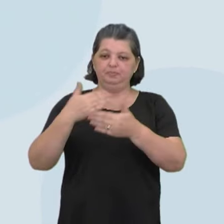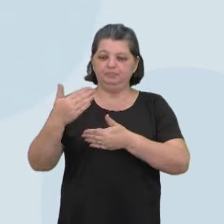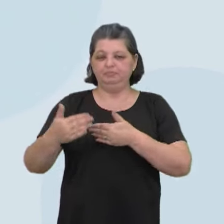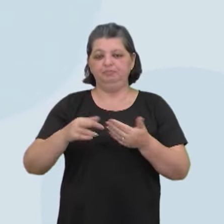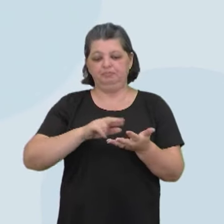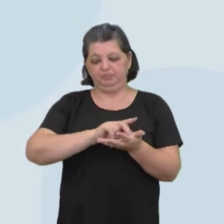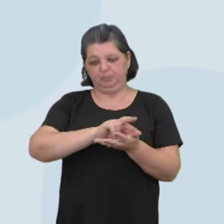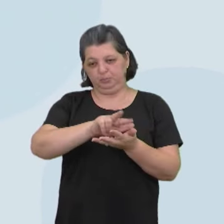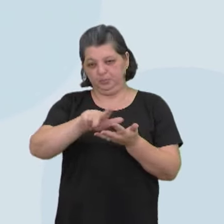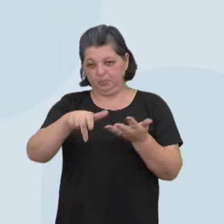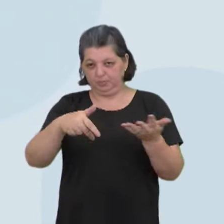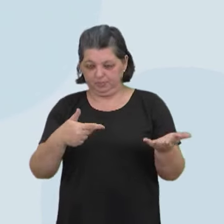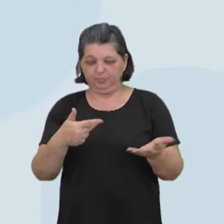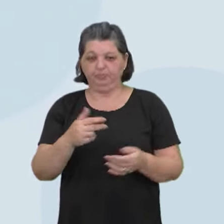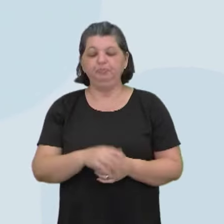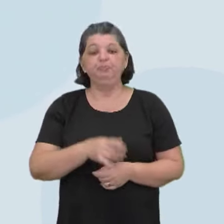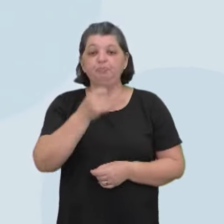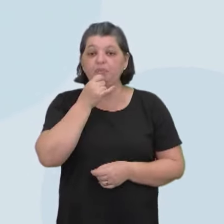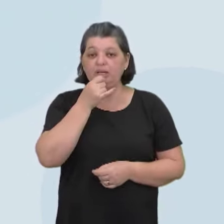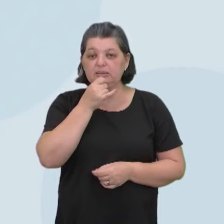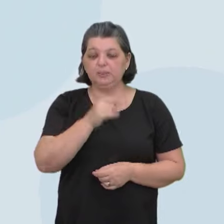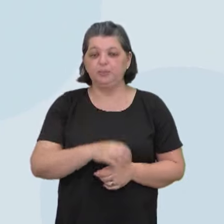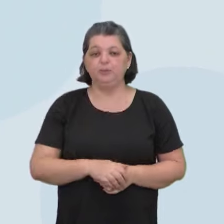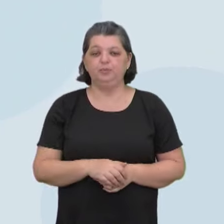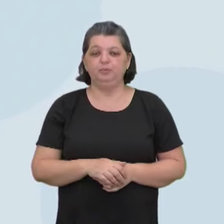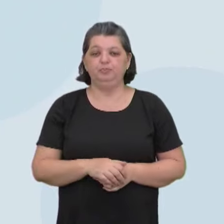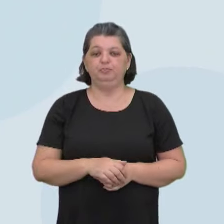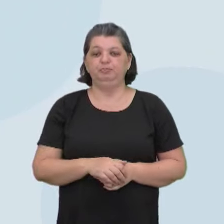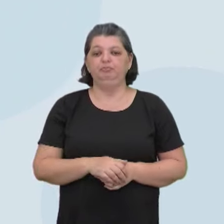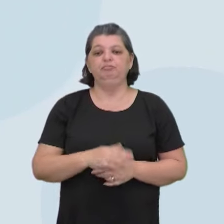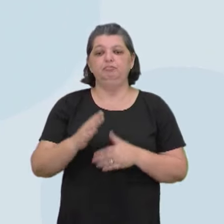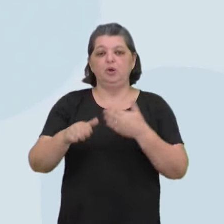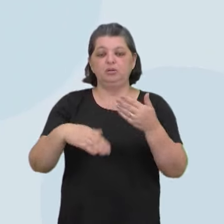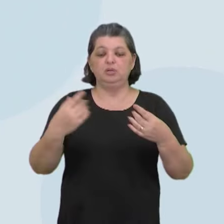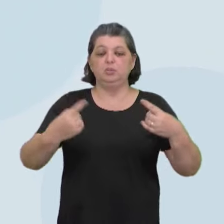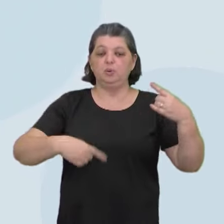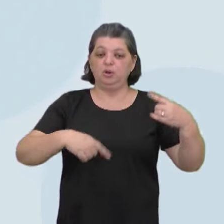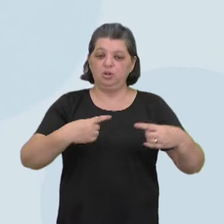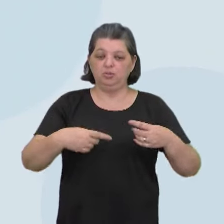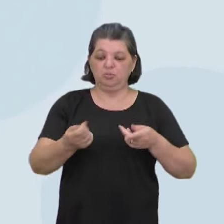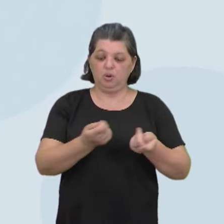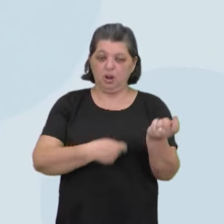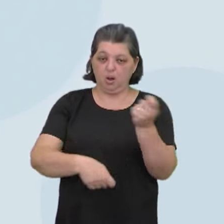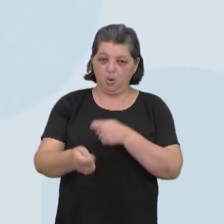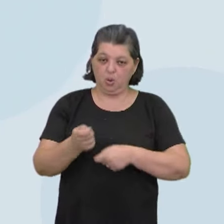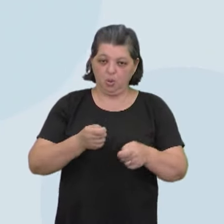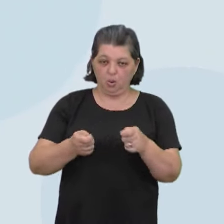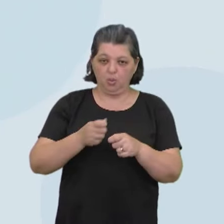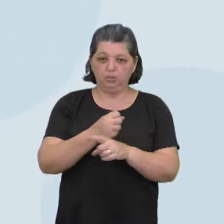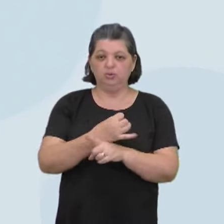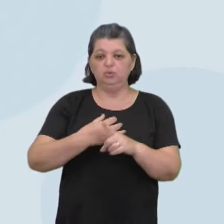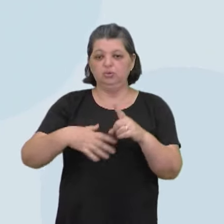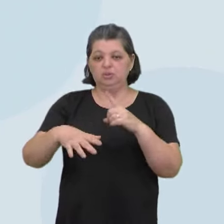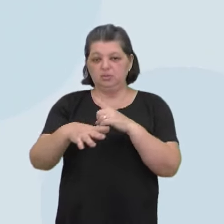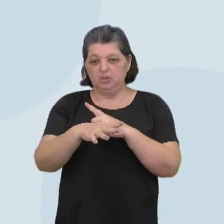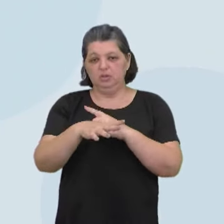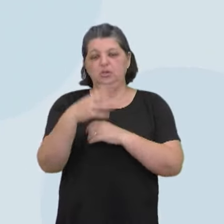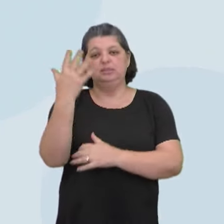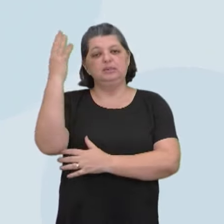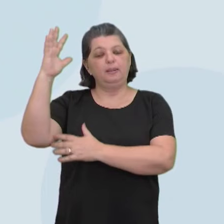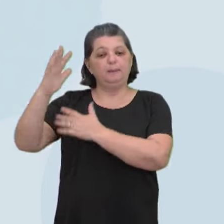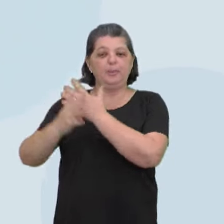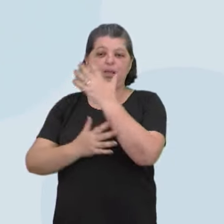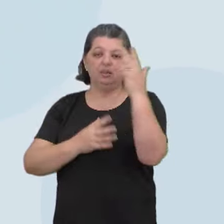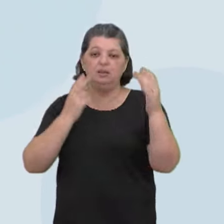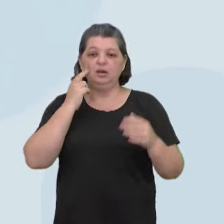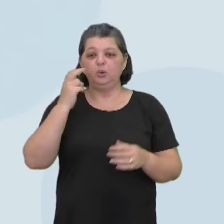diferentes processos. Então, por exemplo, processos políticos, econômicos, sociais,